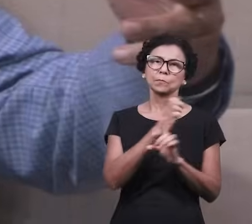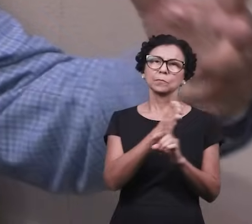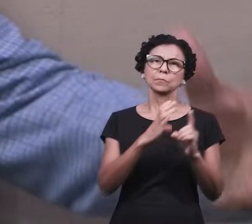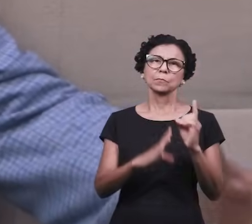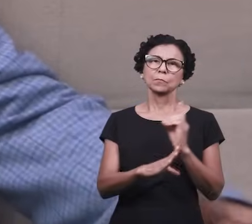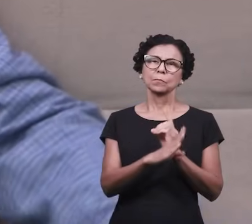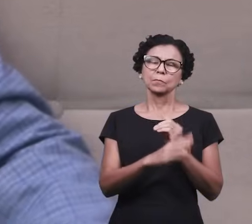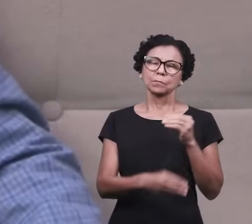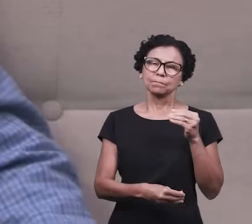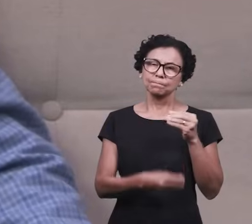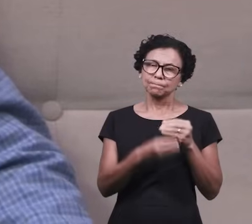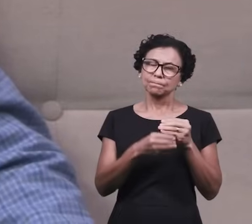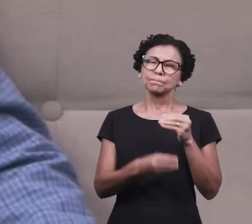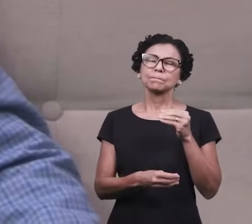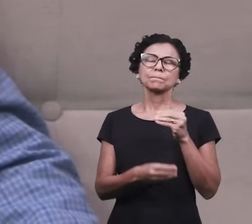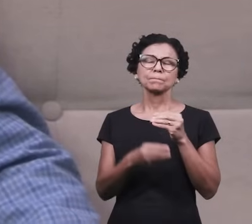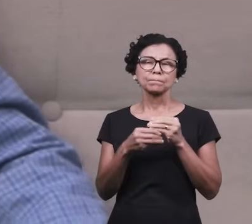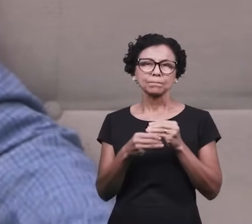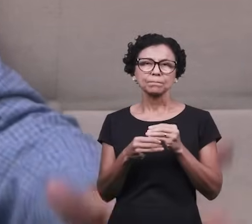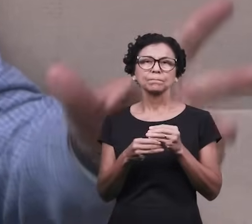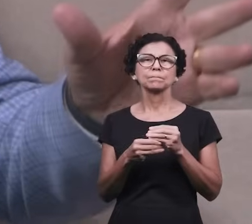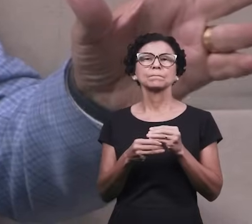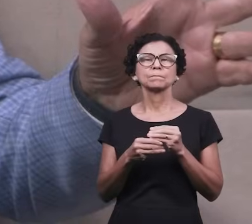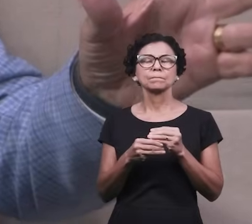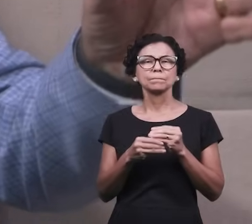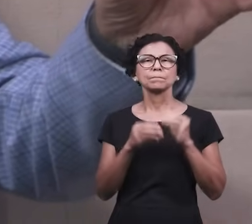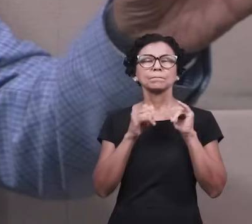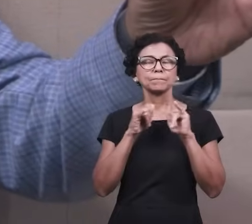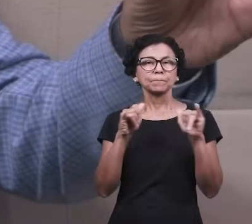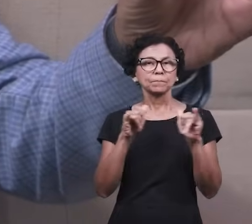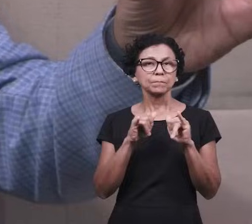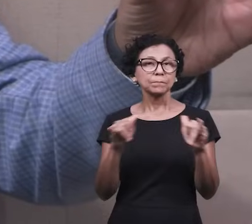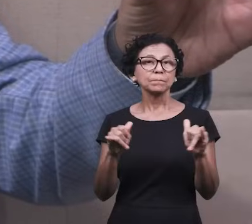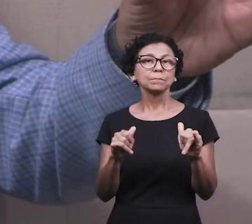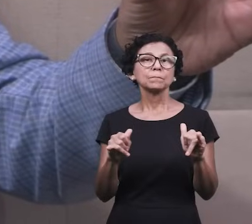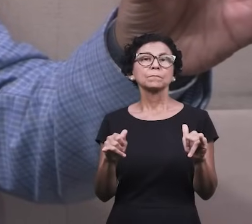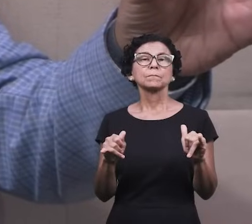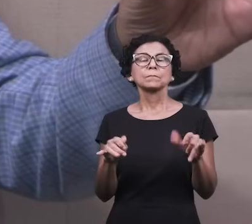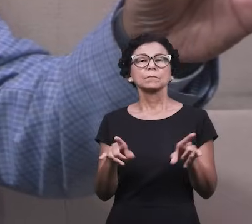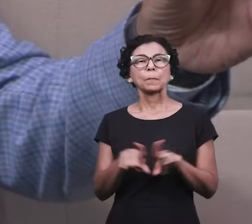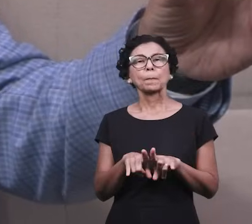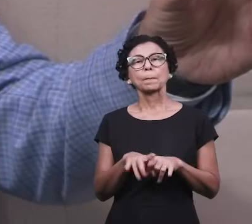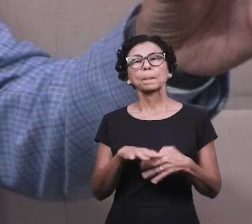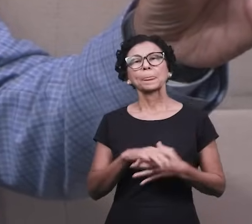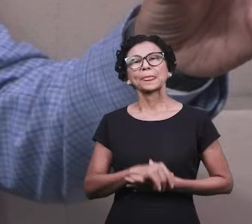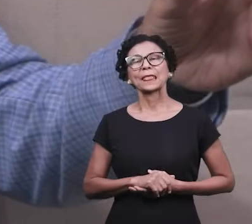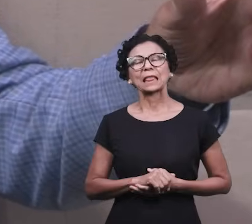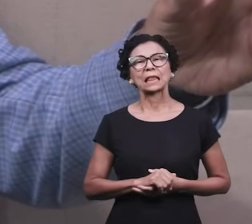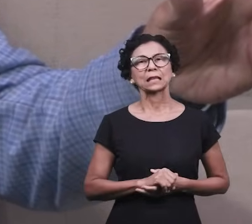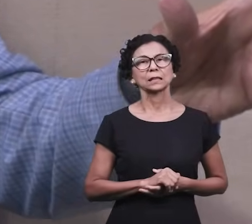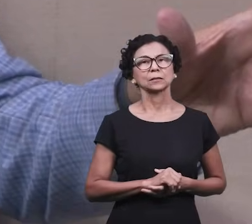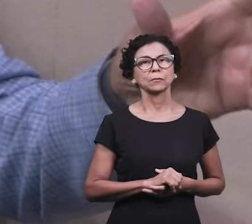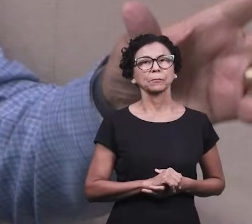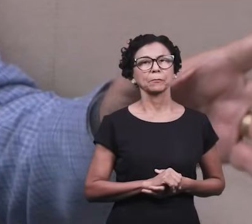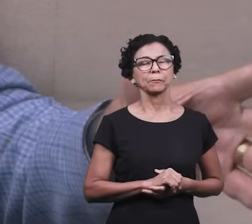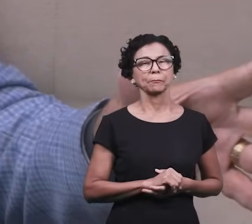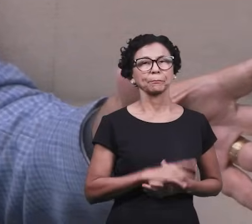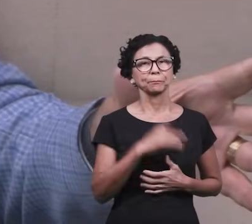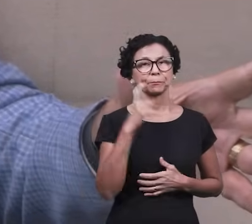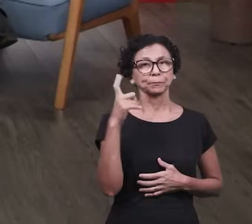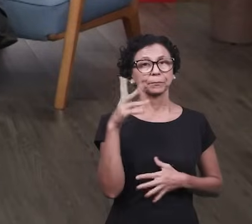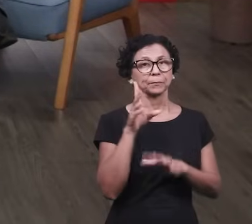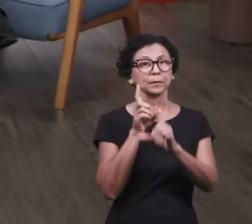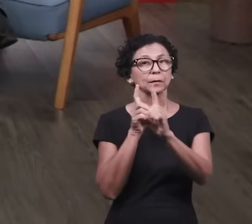né, a doutrina, né, e o interesse maior dela realmente com relação à